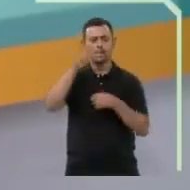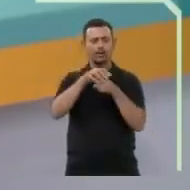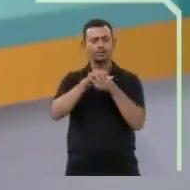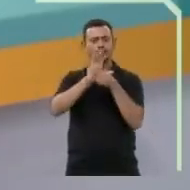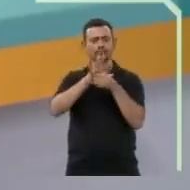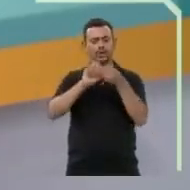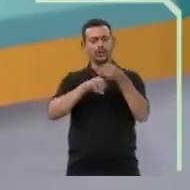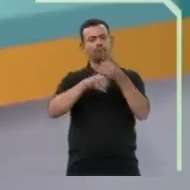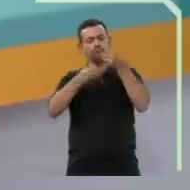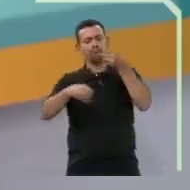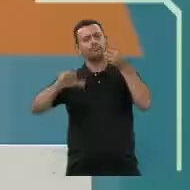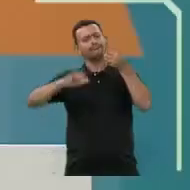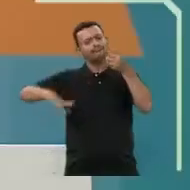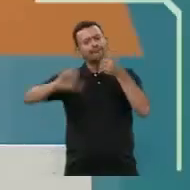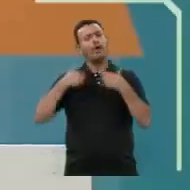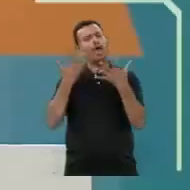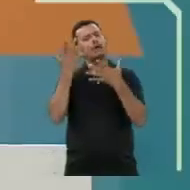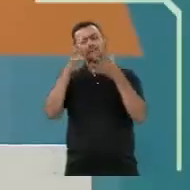proposta, candidato?